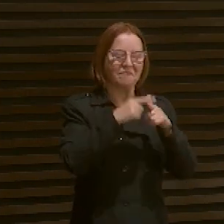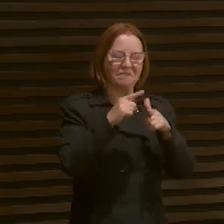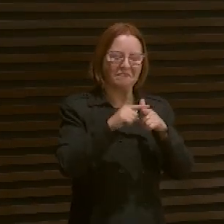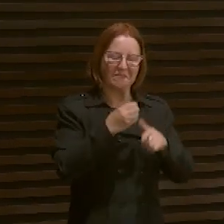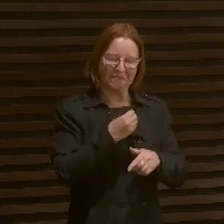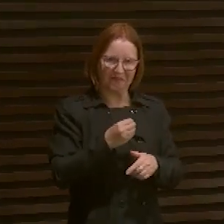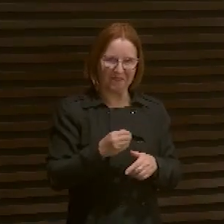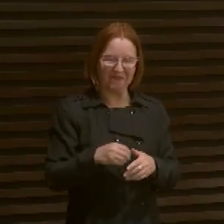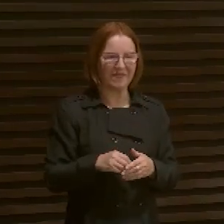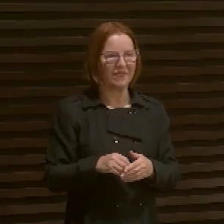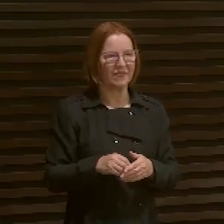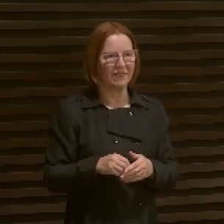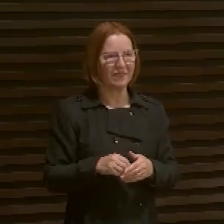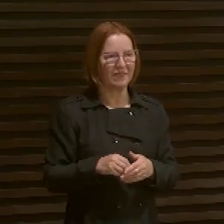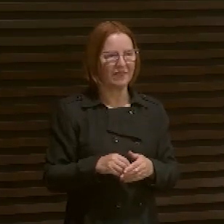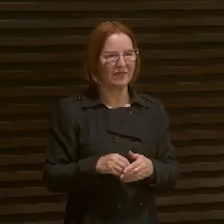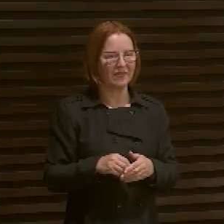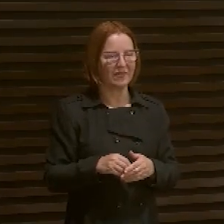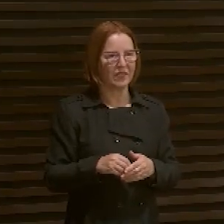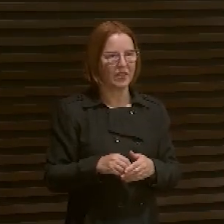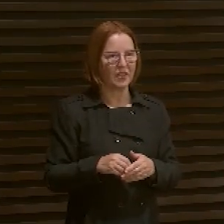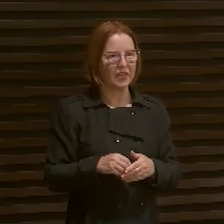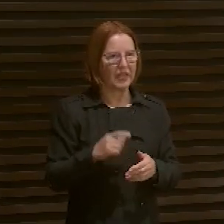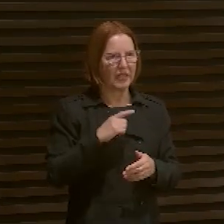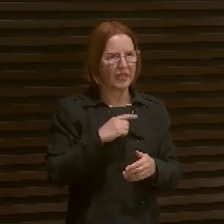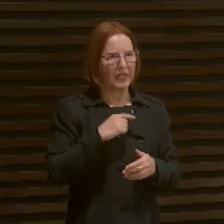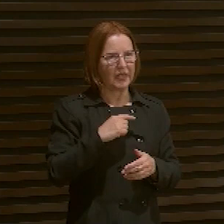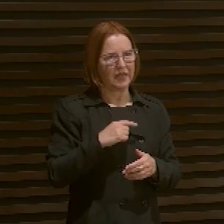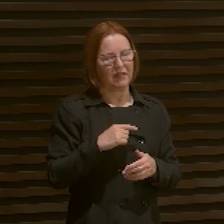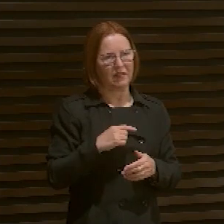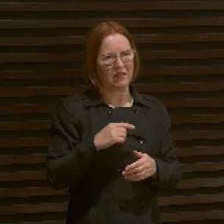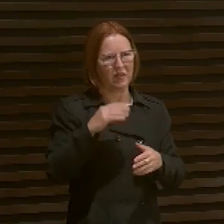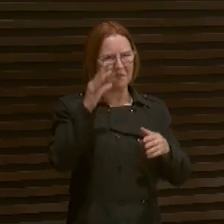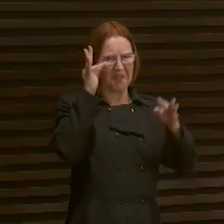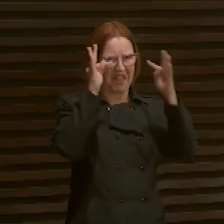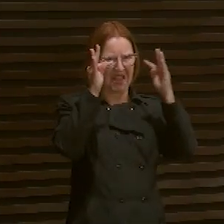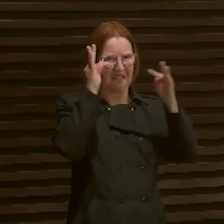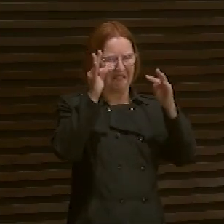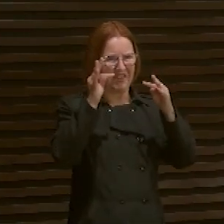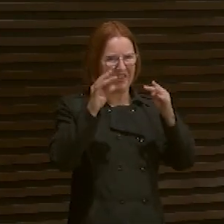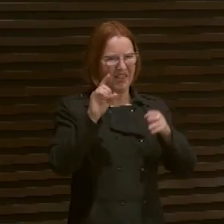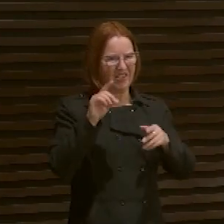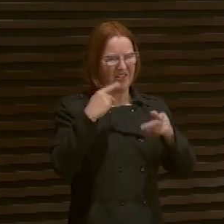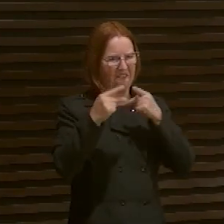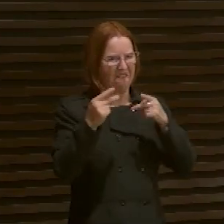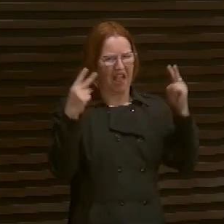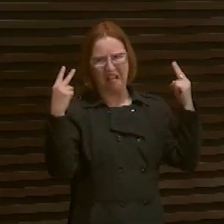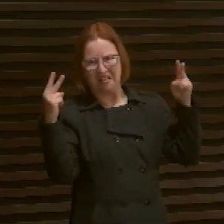Há por aí, meus irmãos, muito disseminada, uma teologia triunfalista.